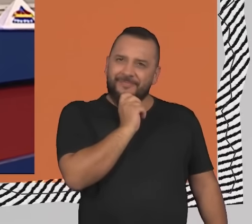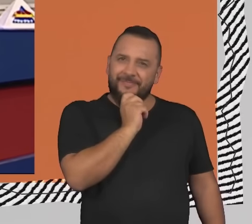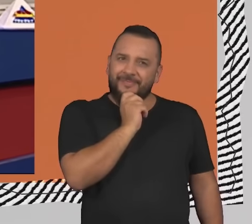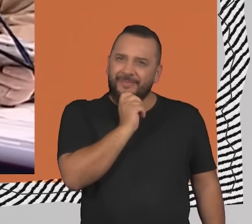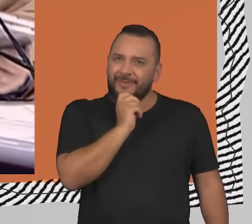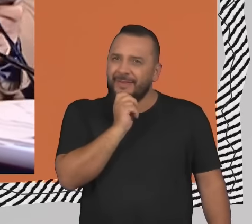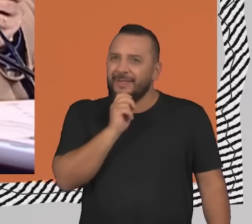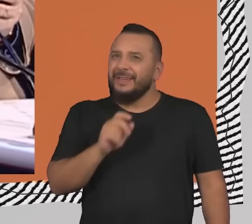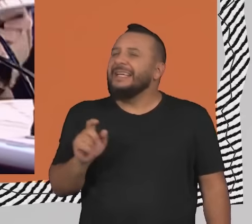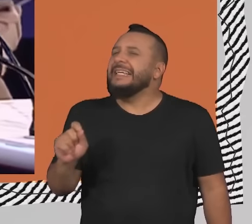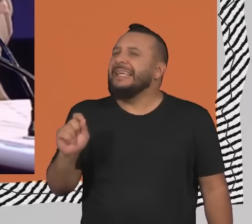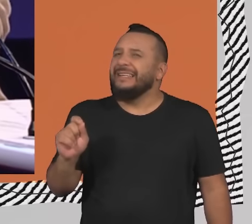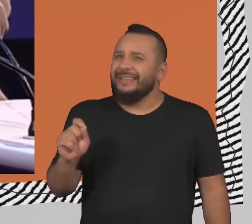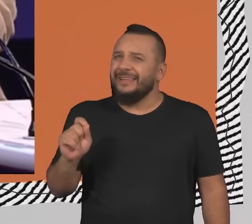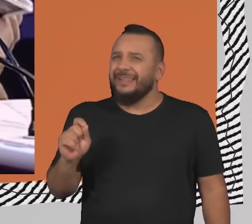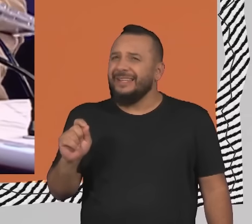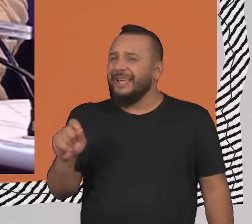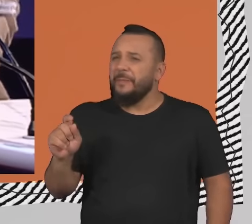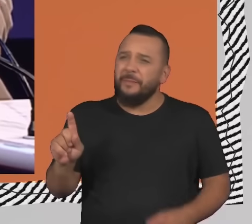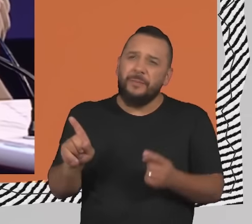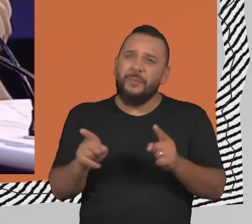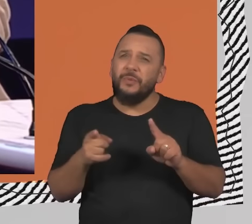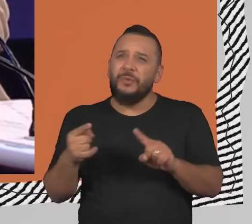que é? Você chama a sua música